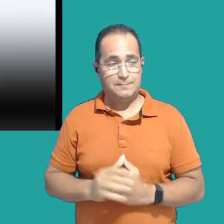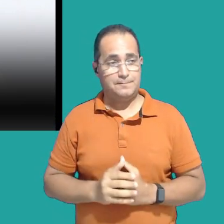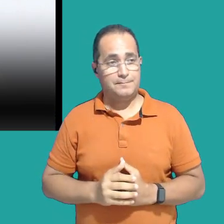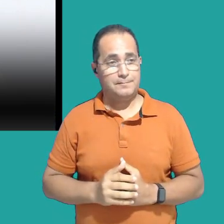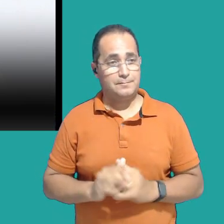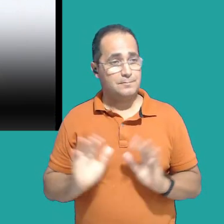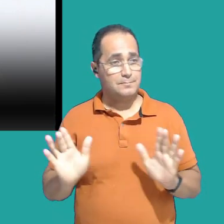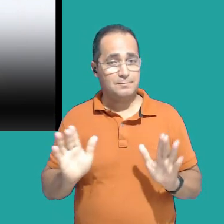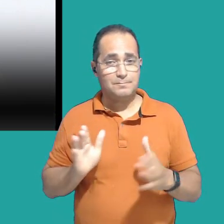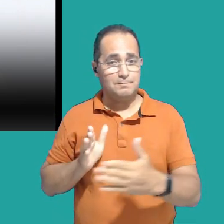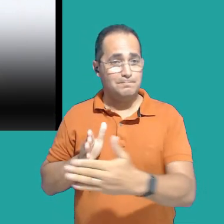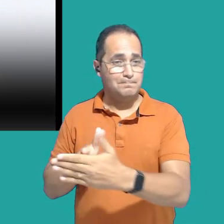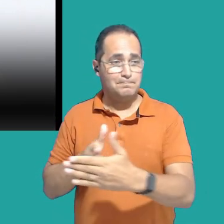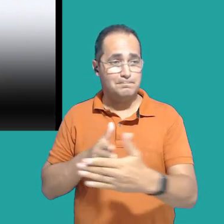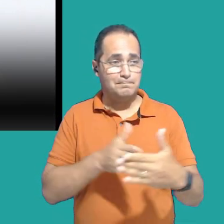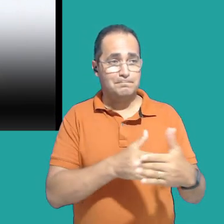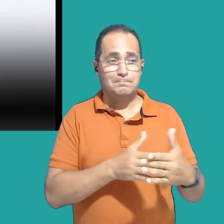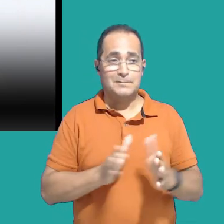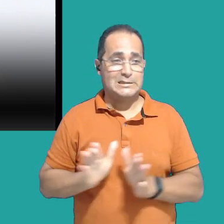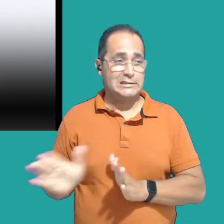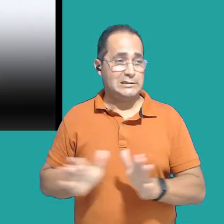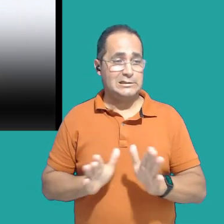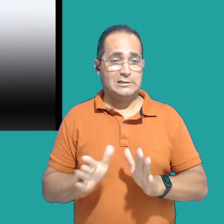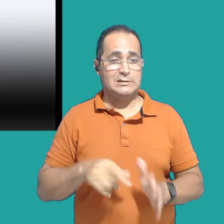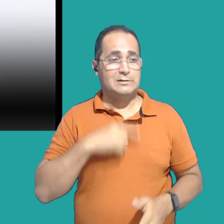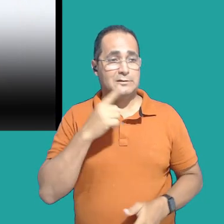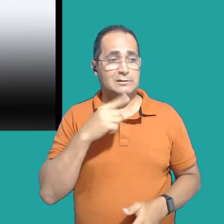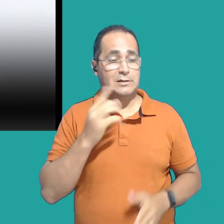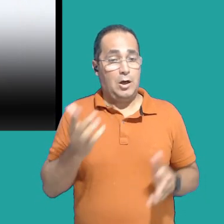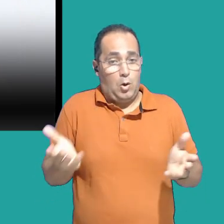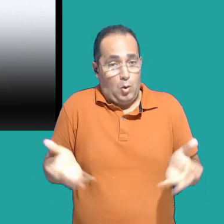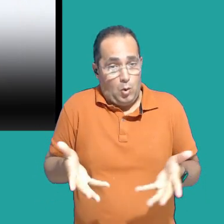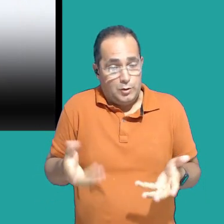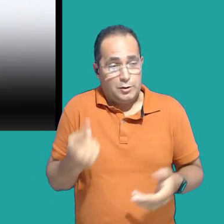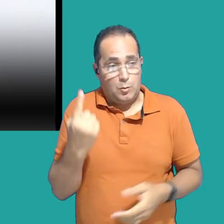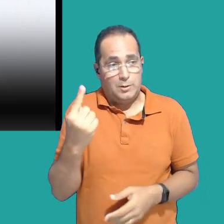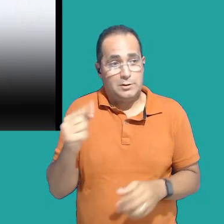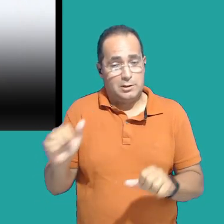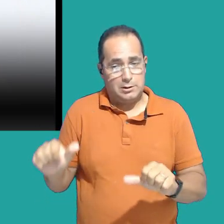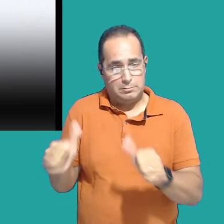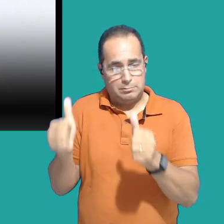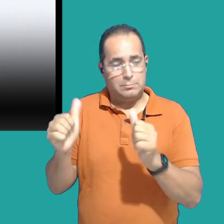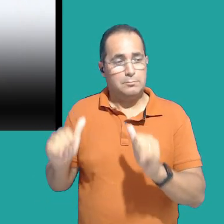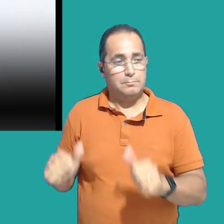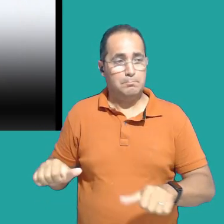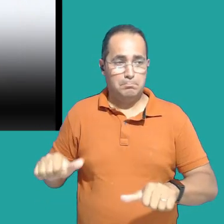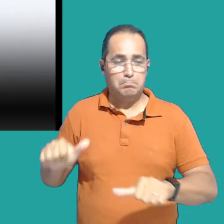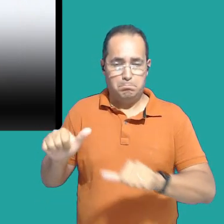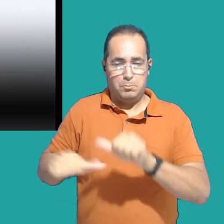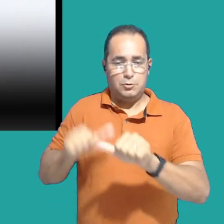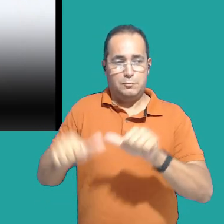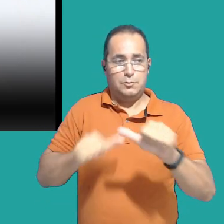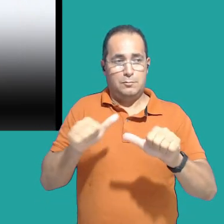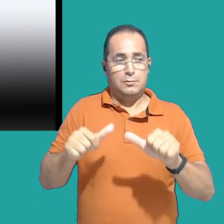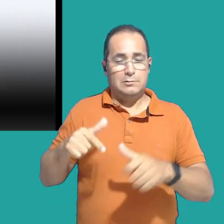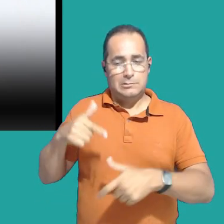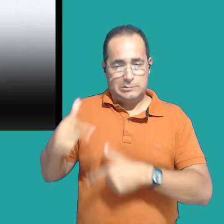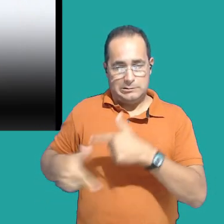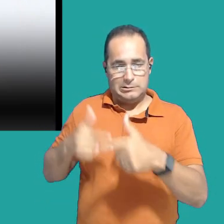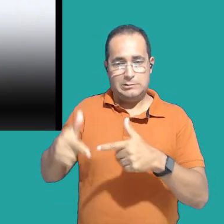passei, era inacessível. Hoje, Uhum. uma delas é mais tranquila, o